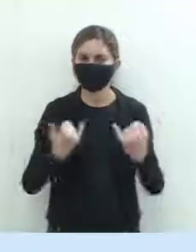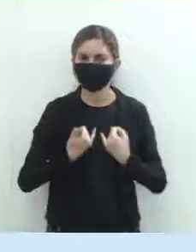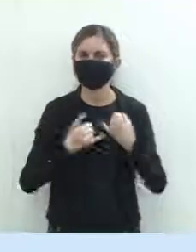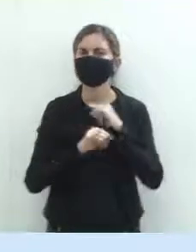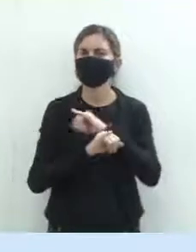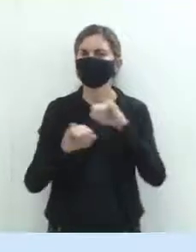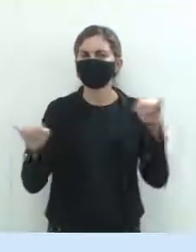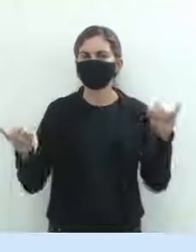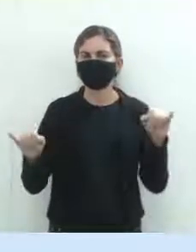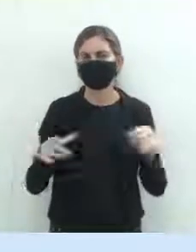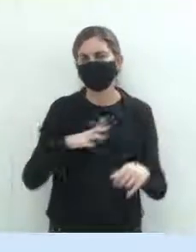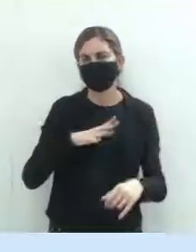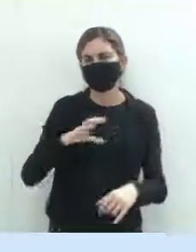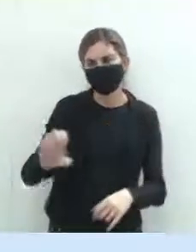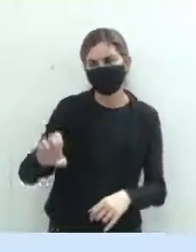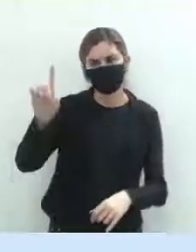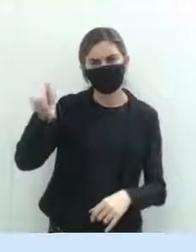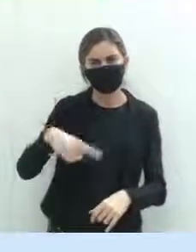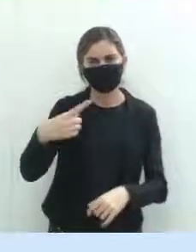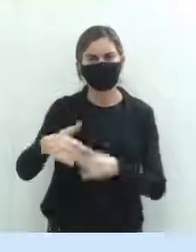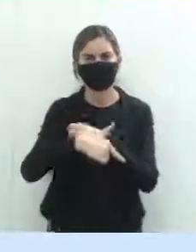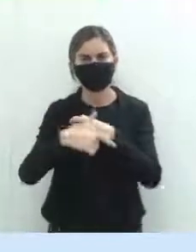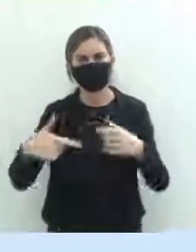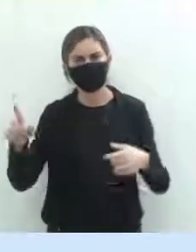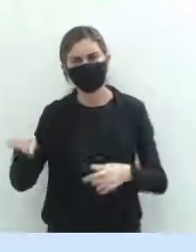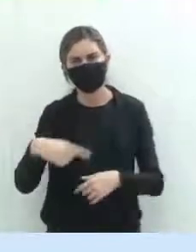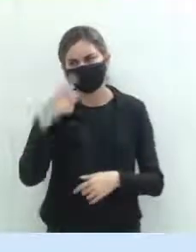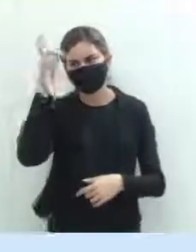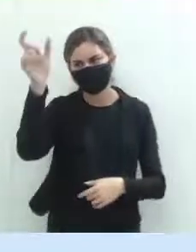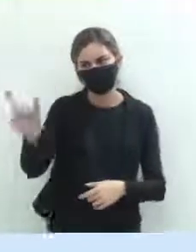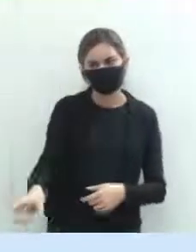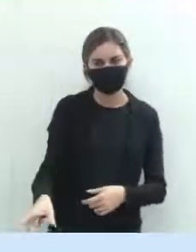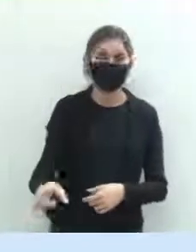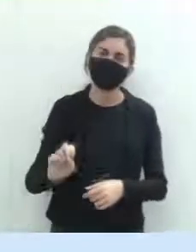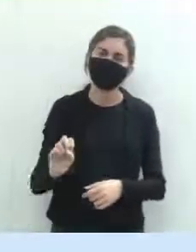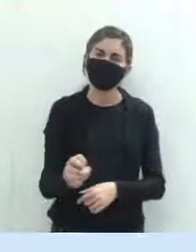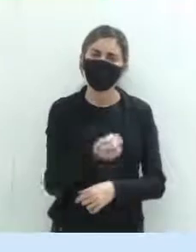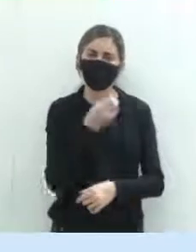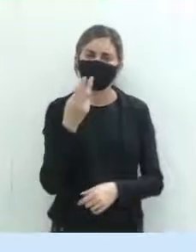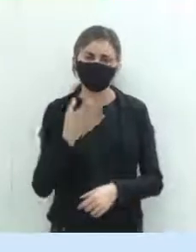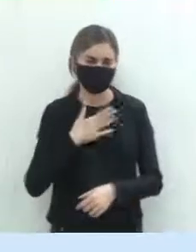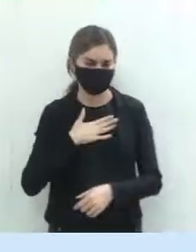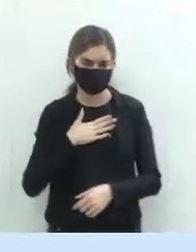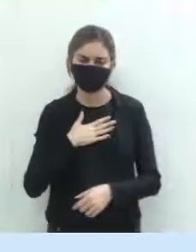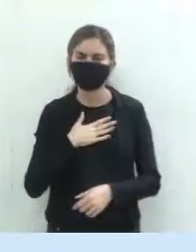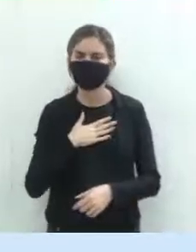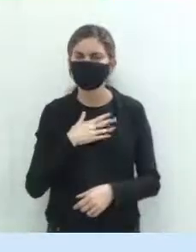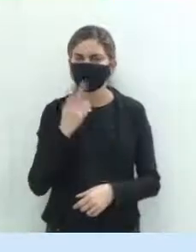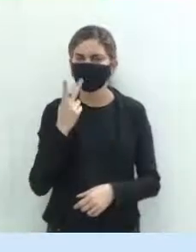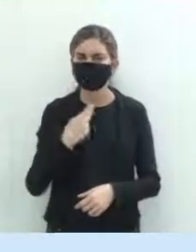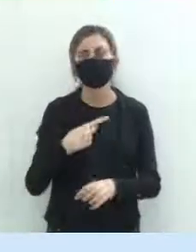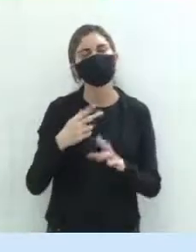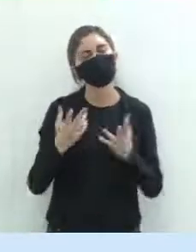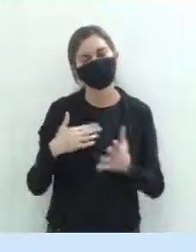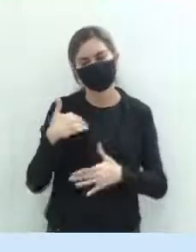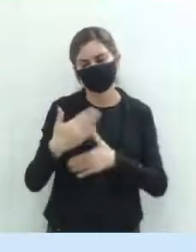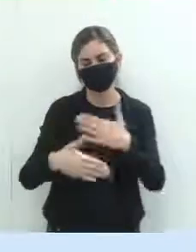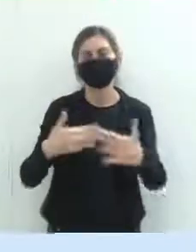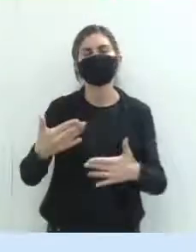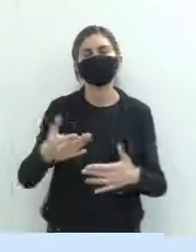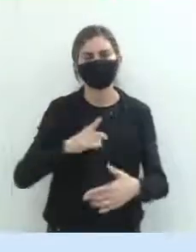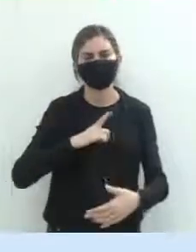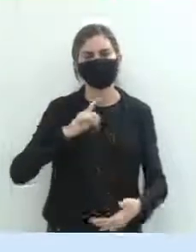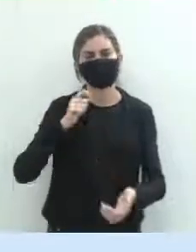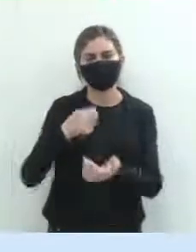uma quebra da ética e da moral em relação a alguém ou em relação a mim mesmo, então, consequentemente, eu vou ter